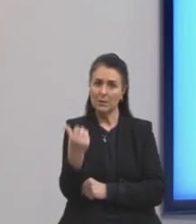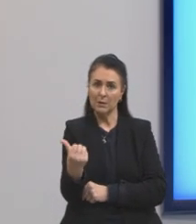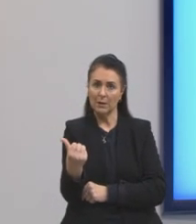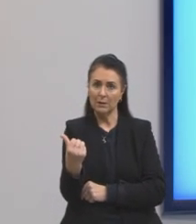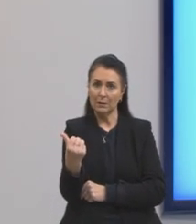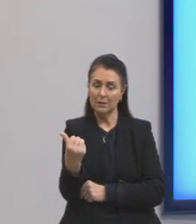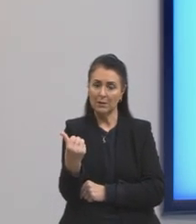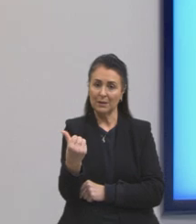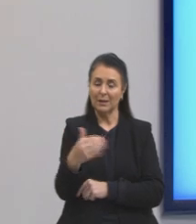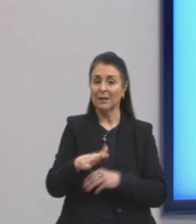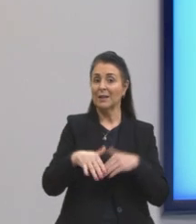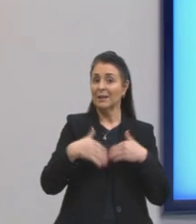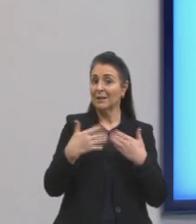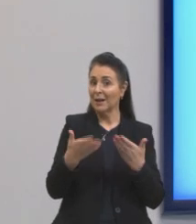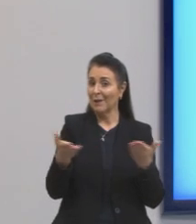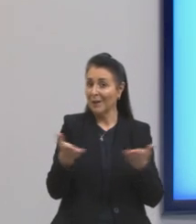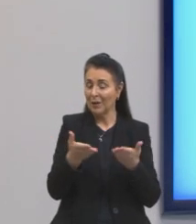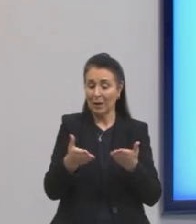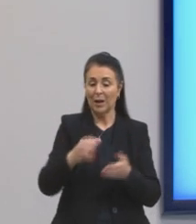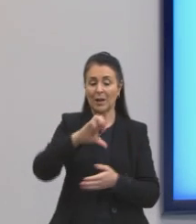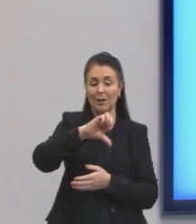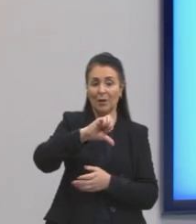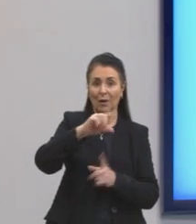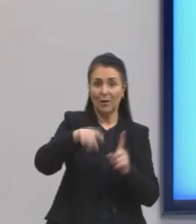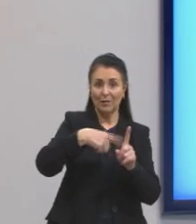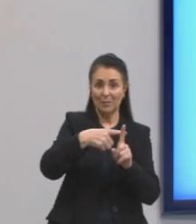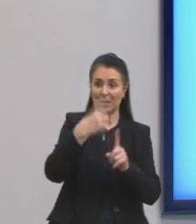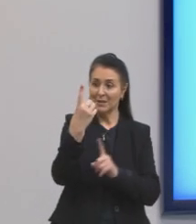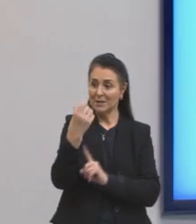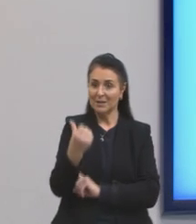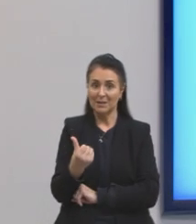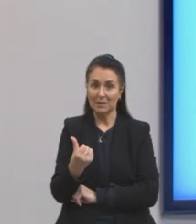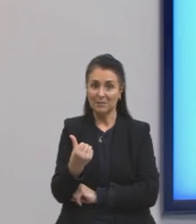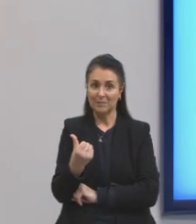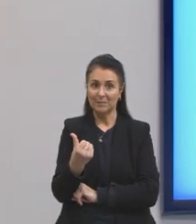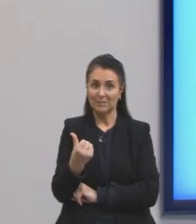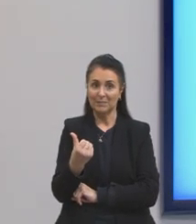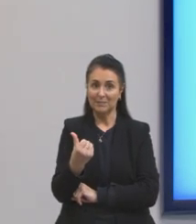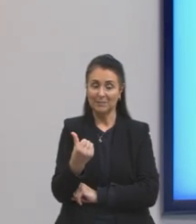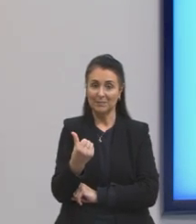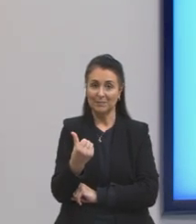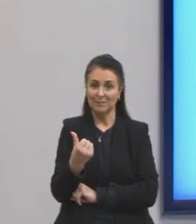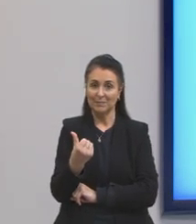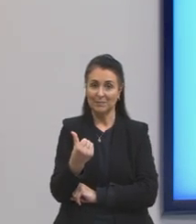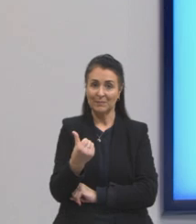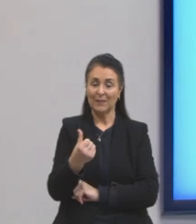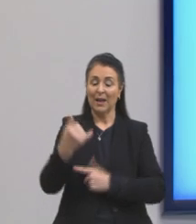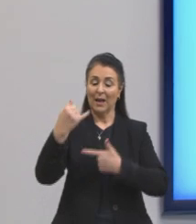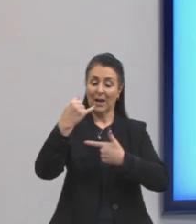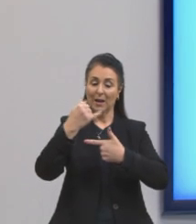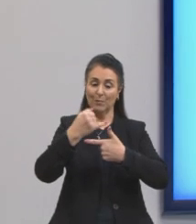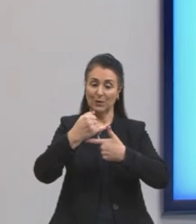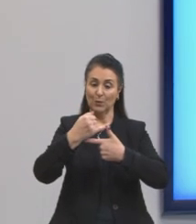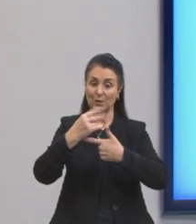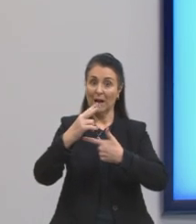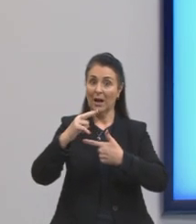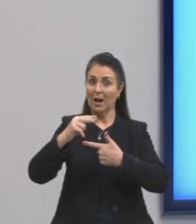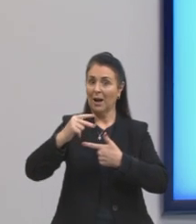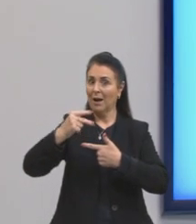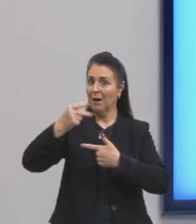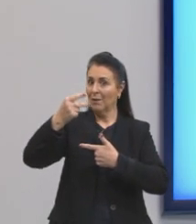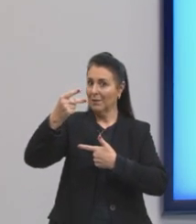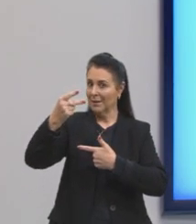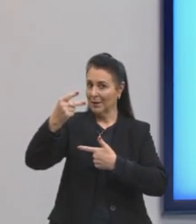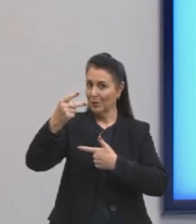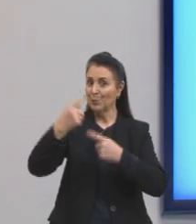linha de baixo que vai ficar 19 mais 16 então a hipotenusa ao quadrado né que é o nosso